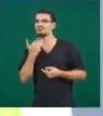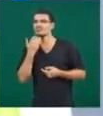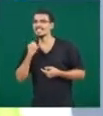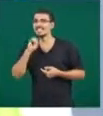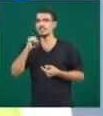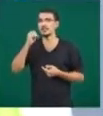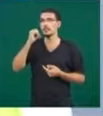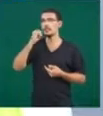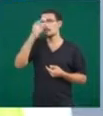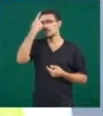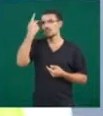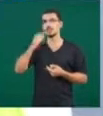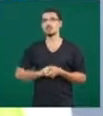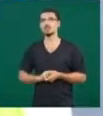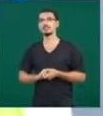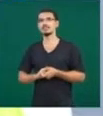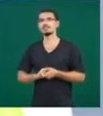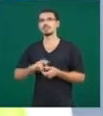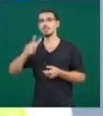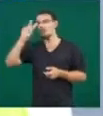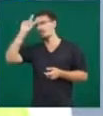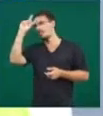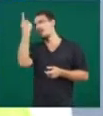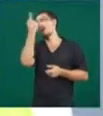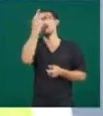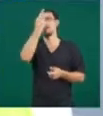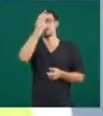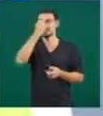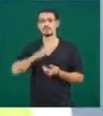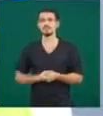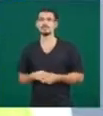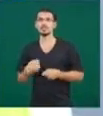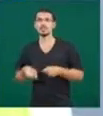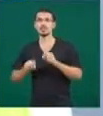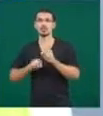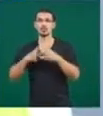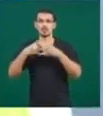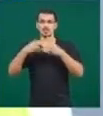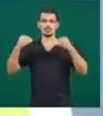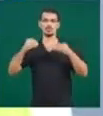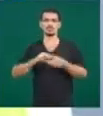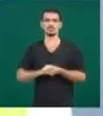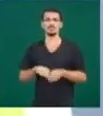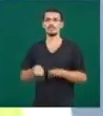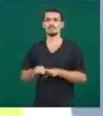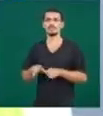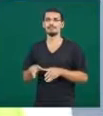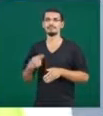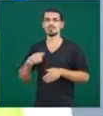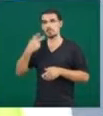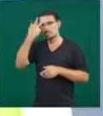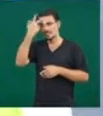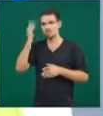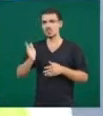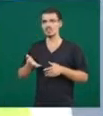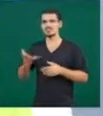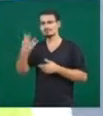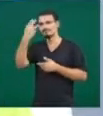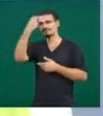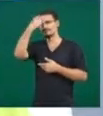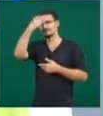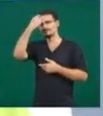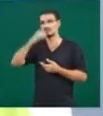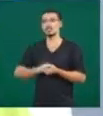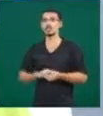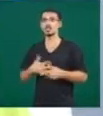ideia. Então tem que ser uma solução e uma opção de mudar de vida de dentro para fora. Então acho que a caminhada é para